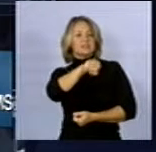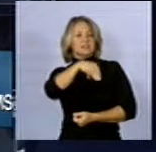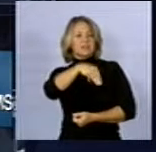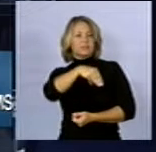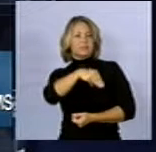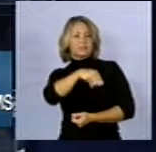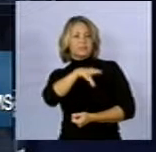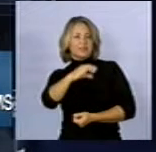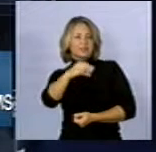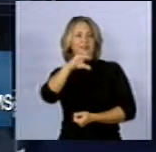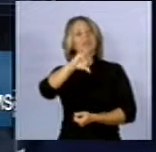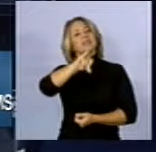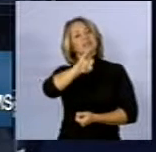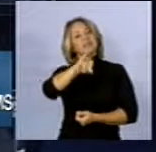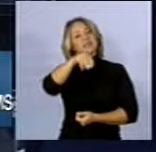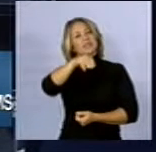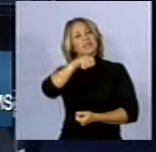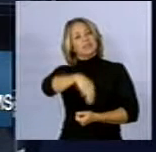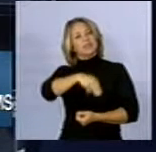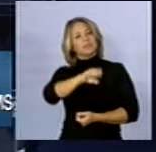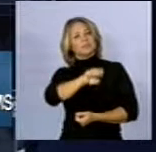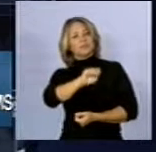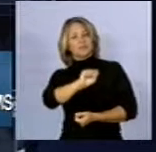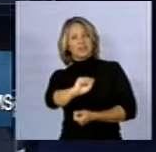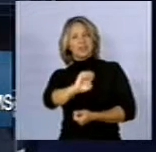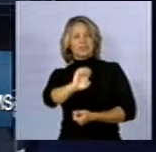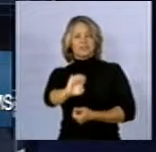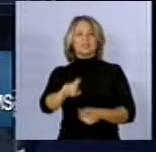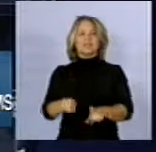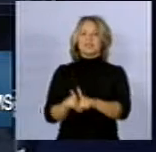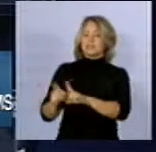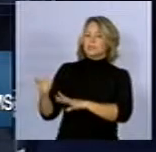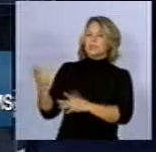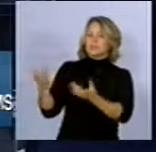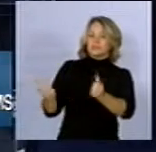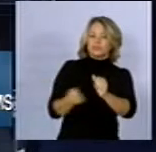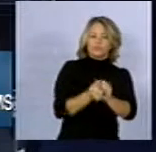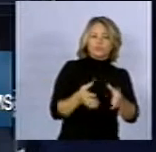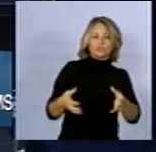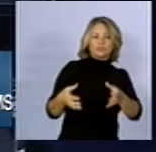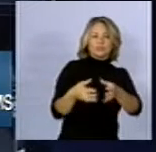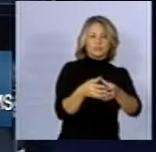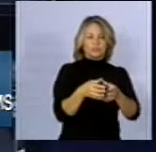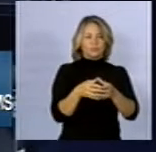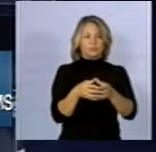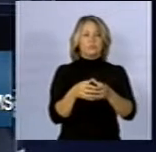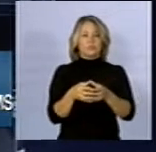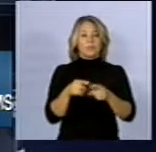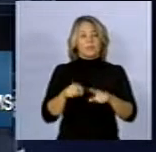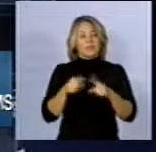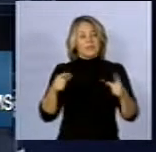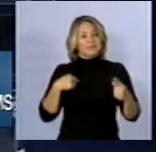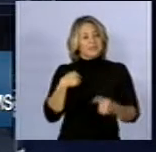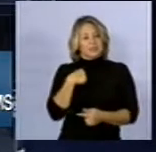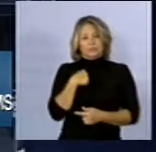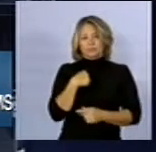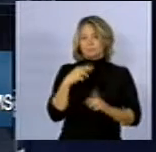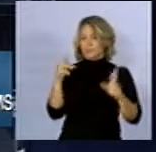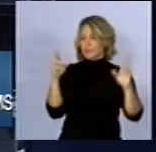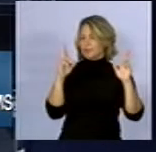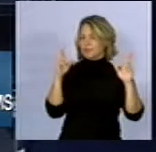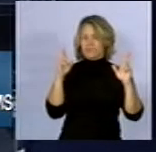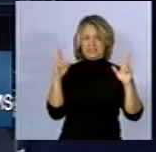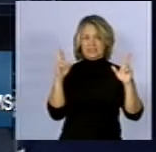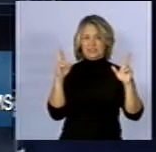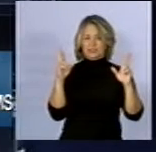a OMS, em que eu servi muito no seu comitê consultivo. Mas eu não represento